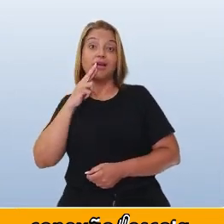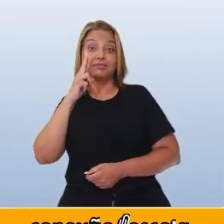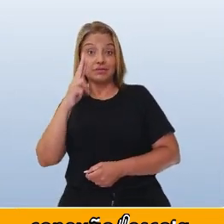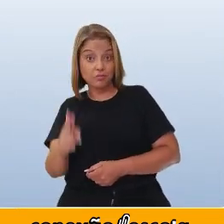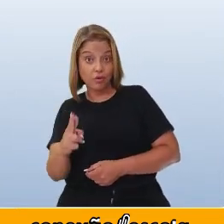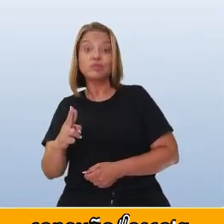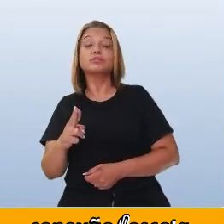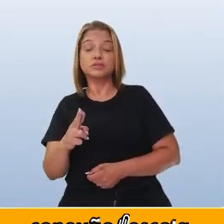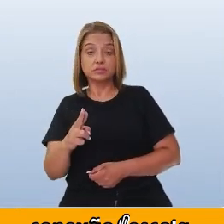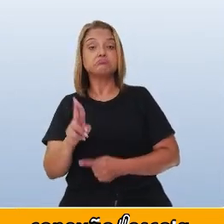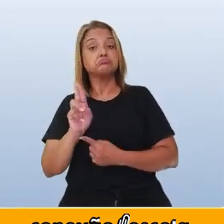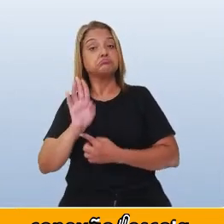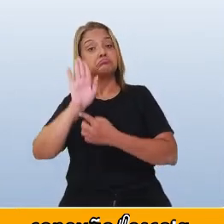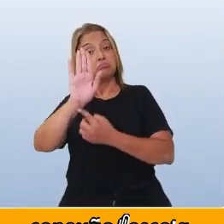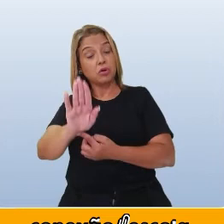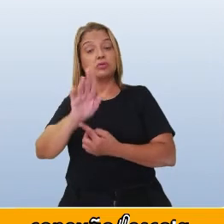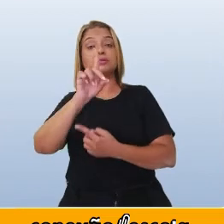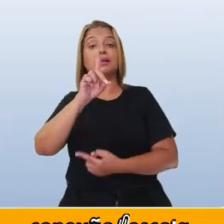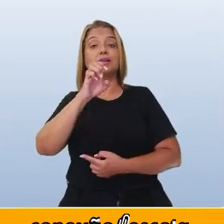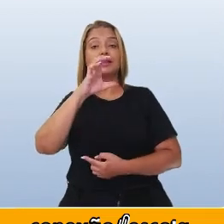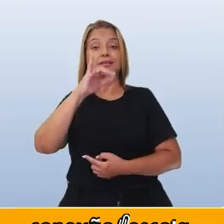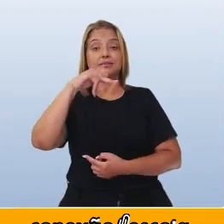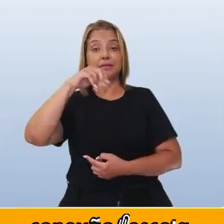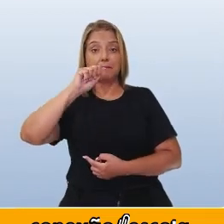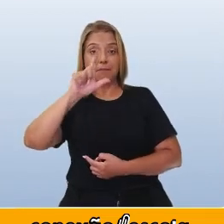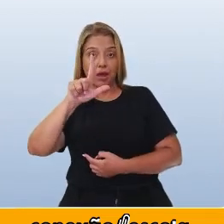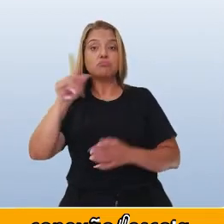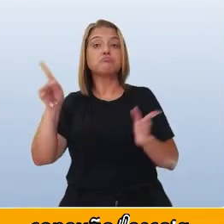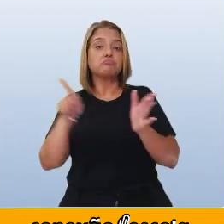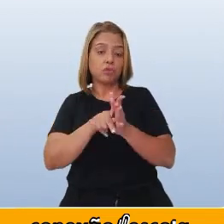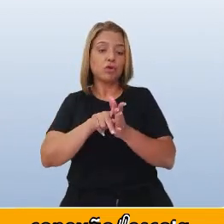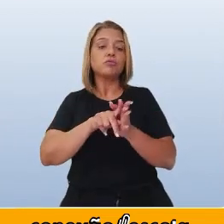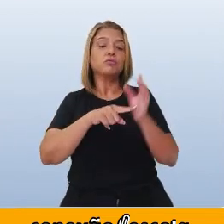a representação decimal da fração 1/4.